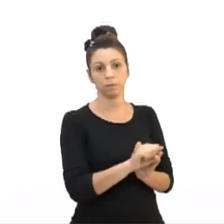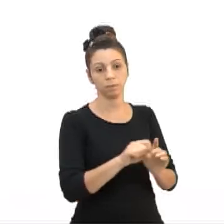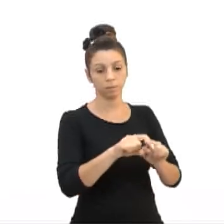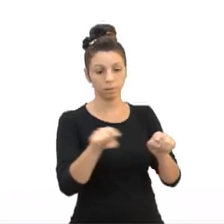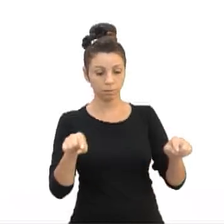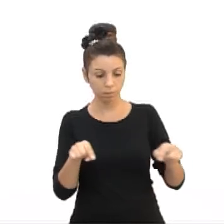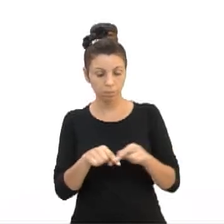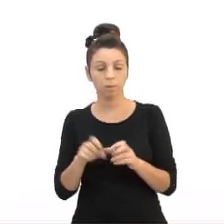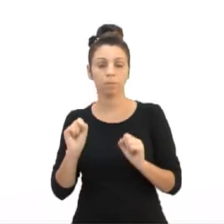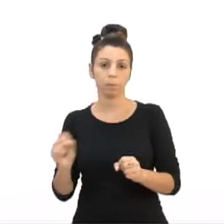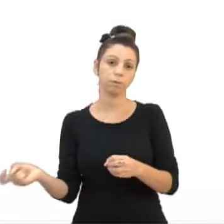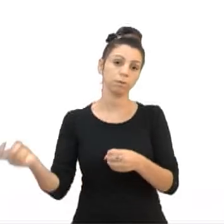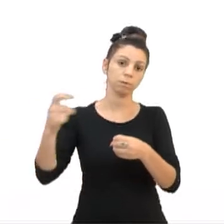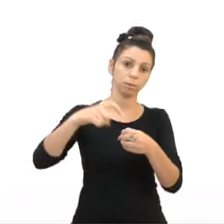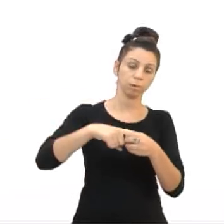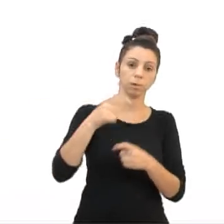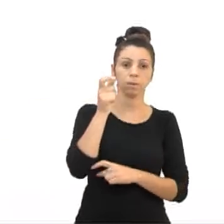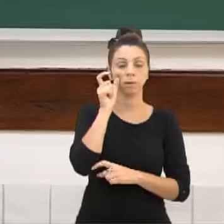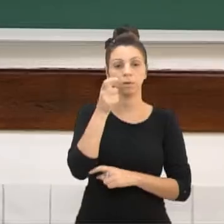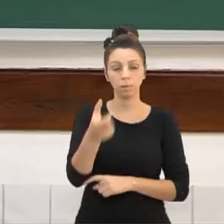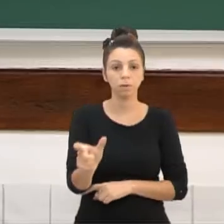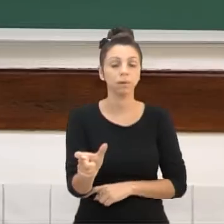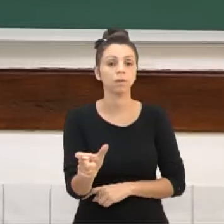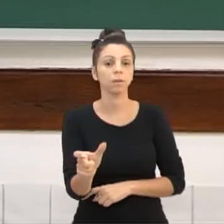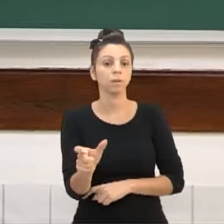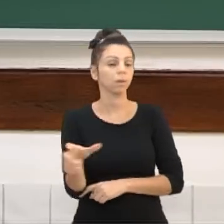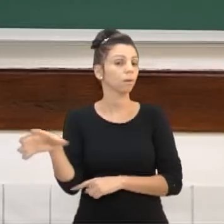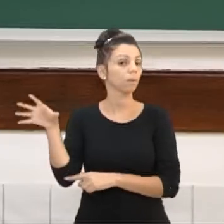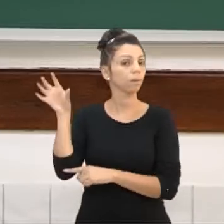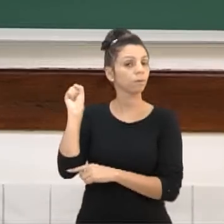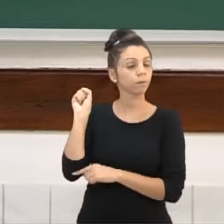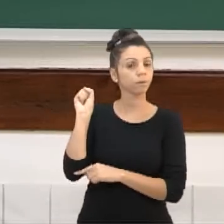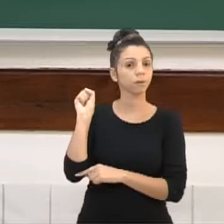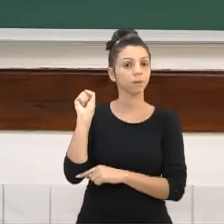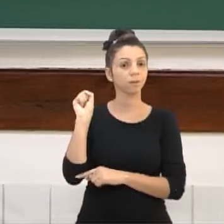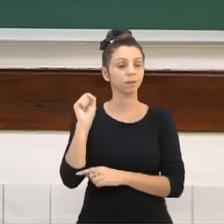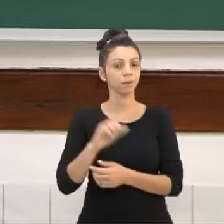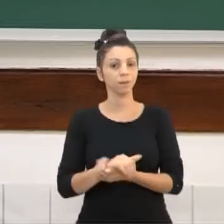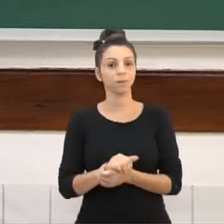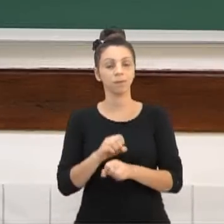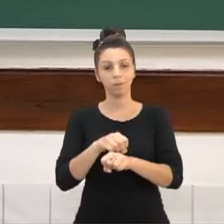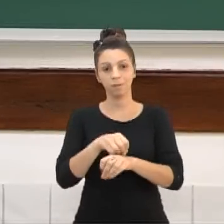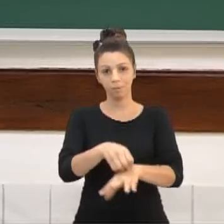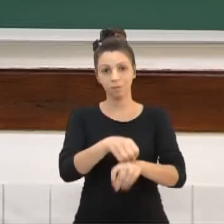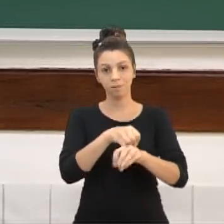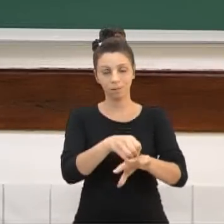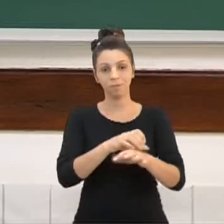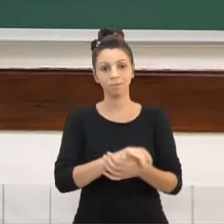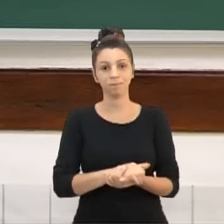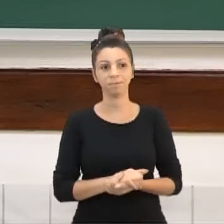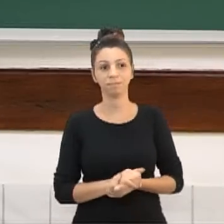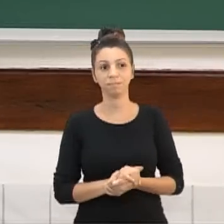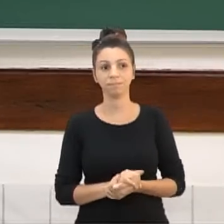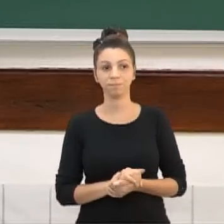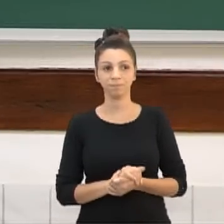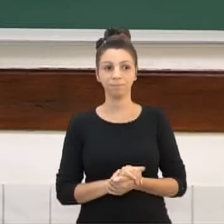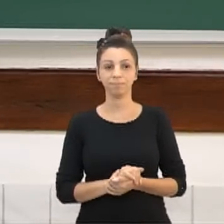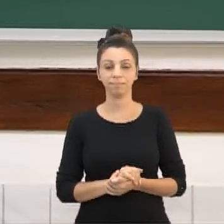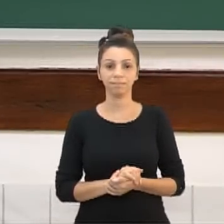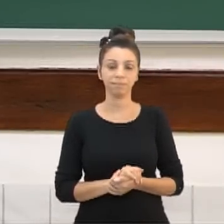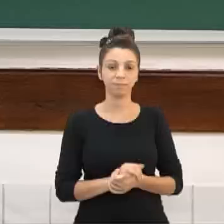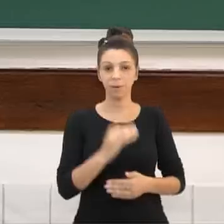no slide, se tiver interesse em ouvir os podcasts que foram sugeridos daí ao longo dessa aula, tá?